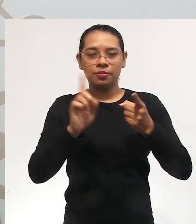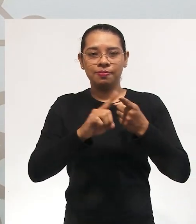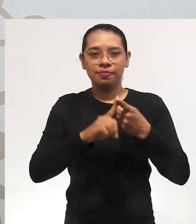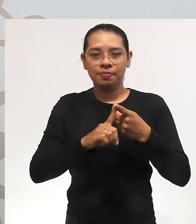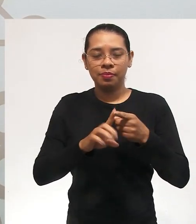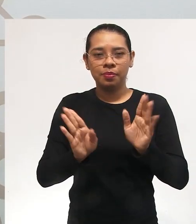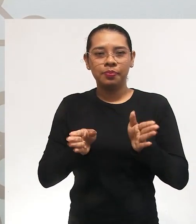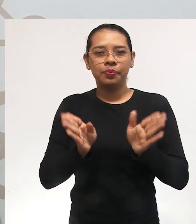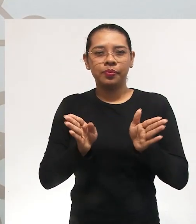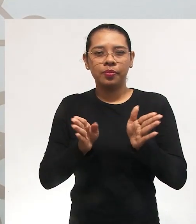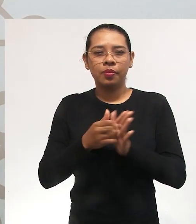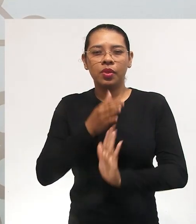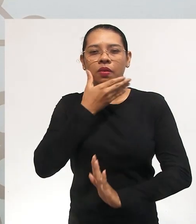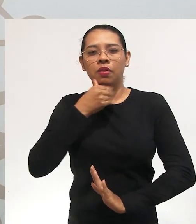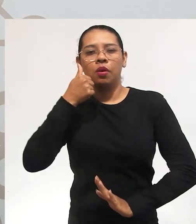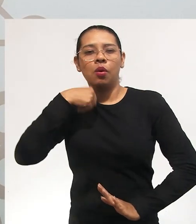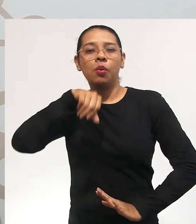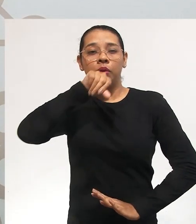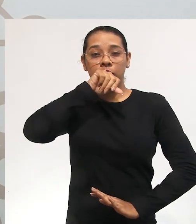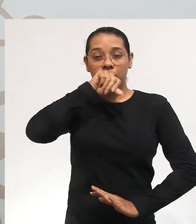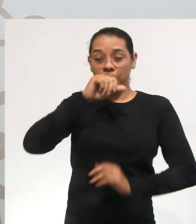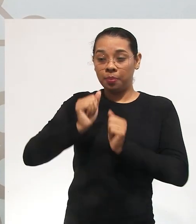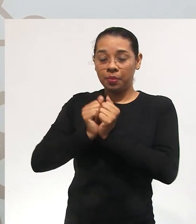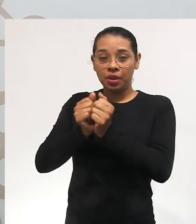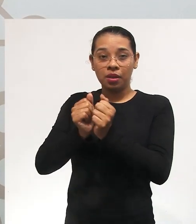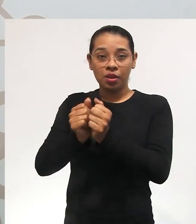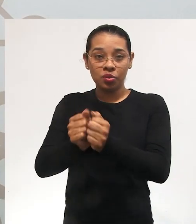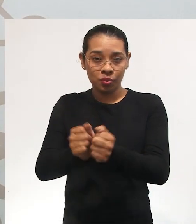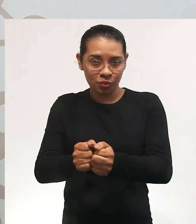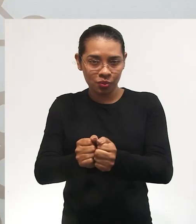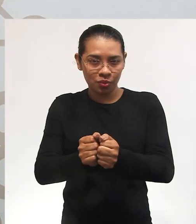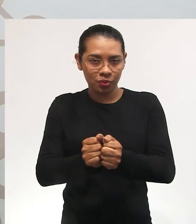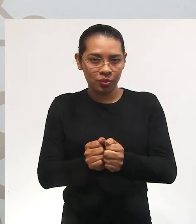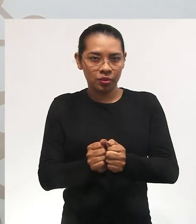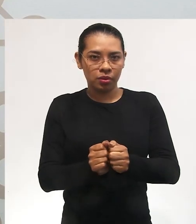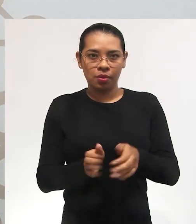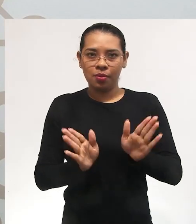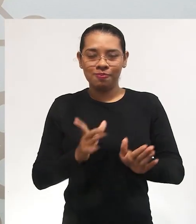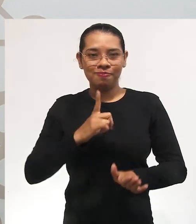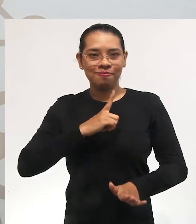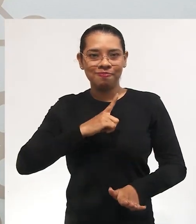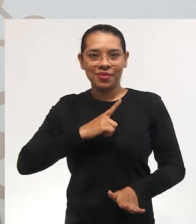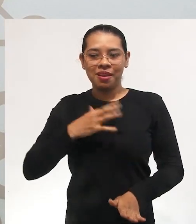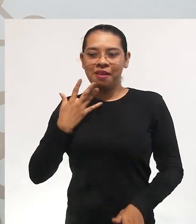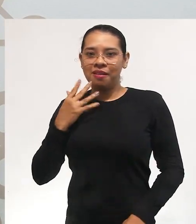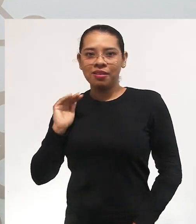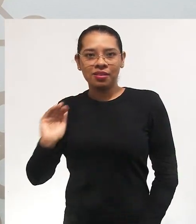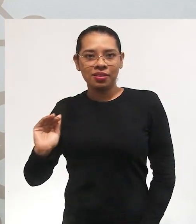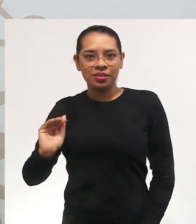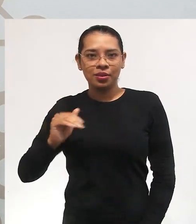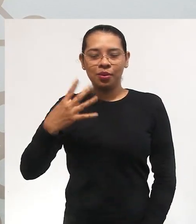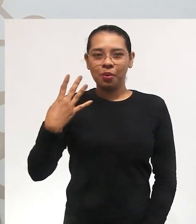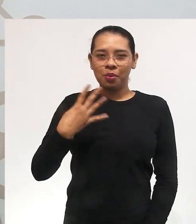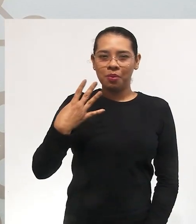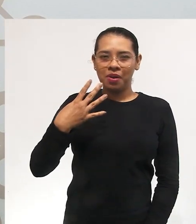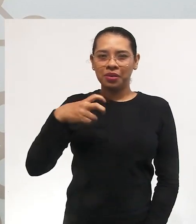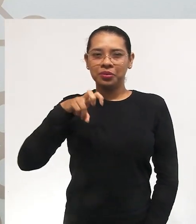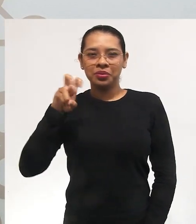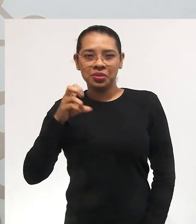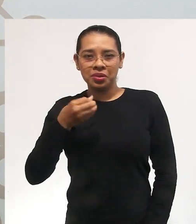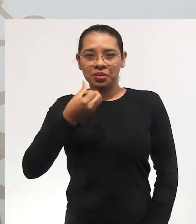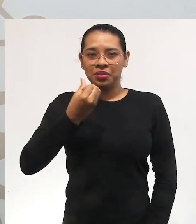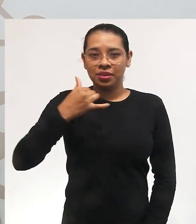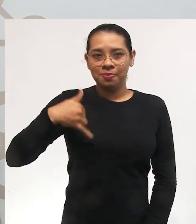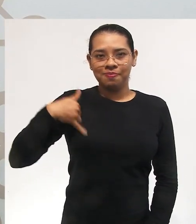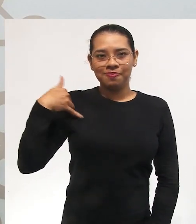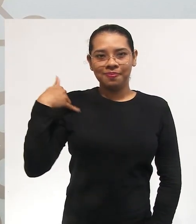algumas vezes monitorado pelos pais, né? Hoje as crianças mesmo, 4, 5 anos, já estão ali gravando vídeo, mostrando como é que é a vida deles e tal. Eu